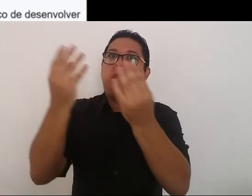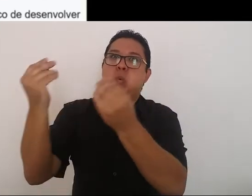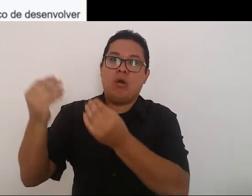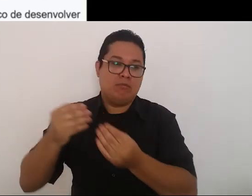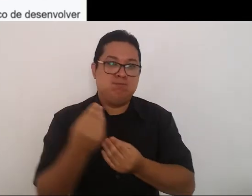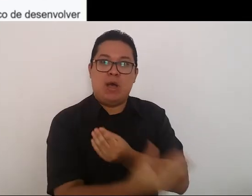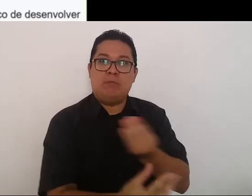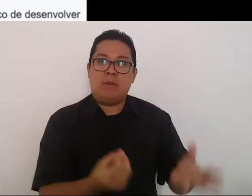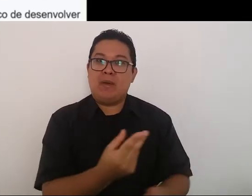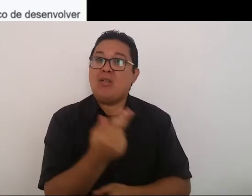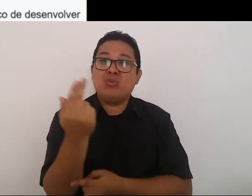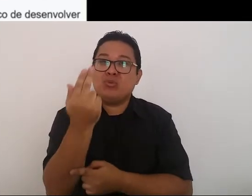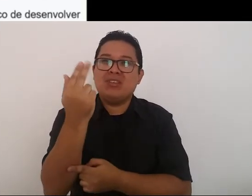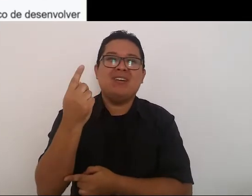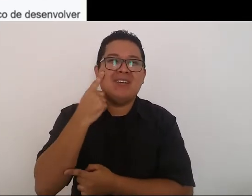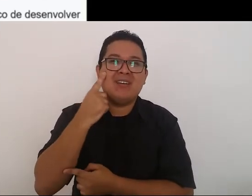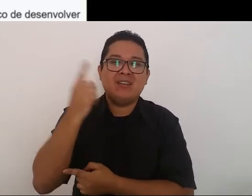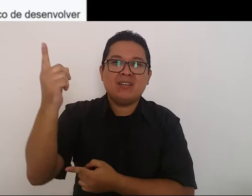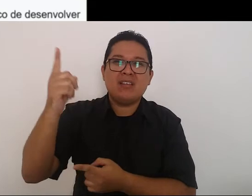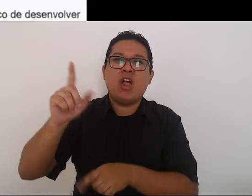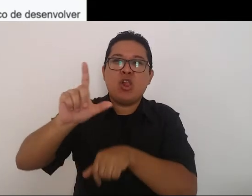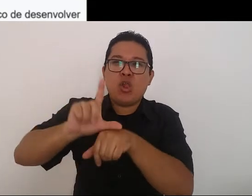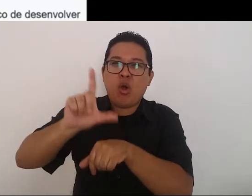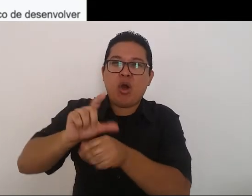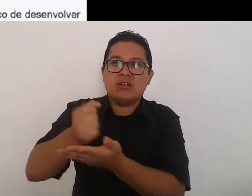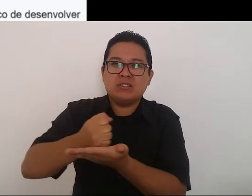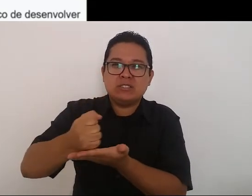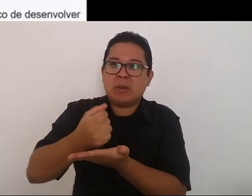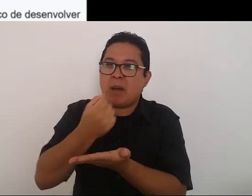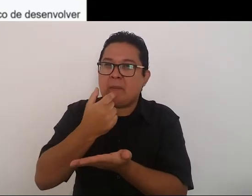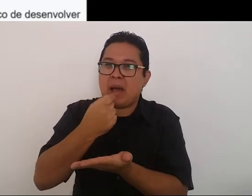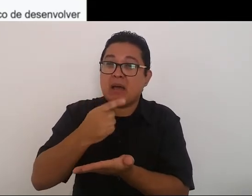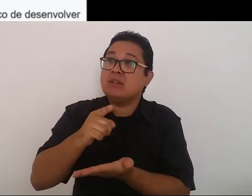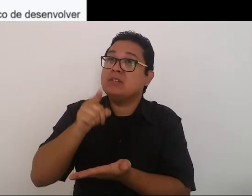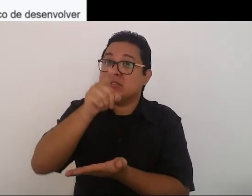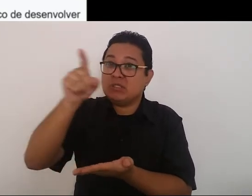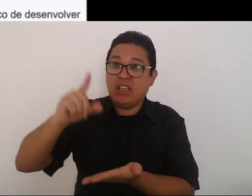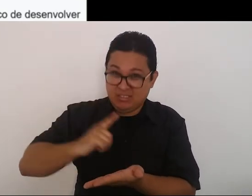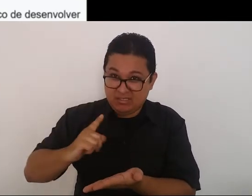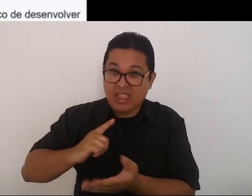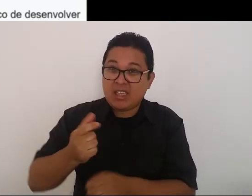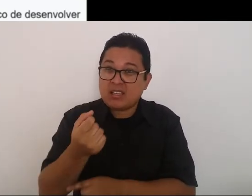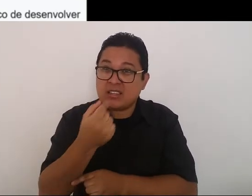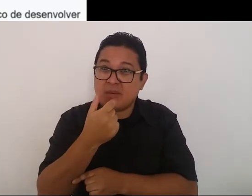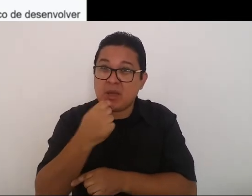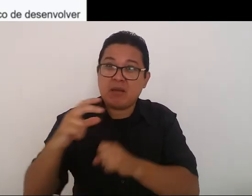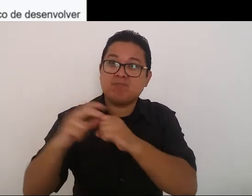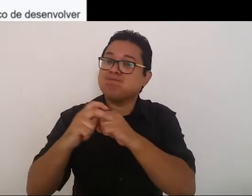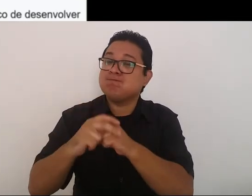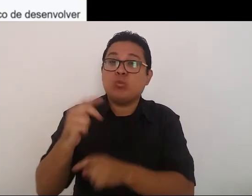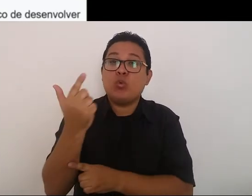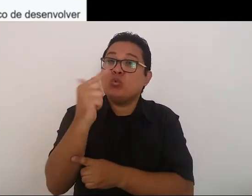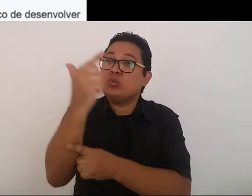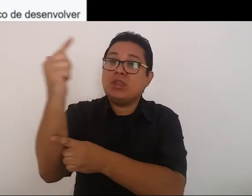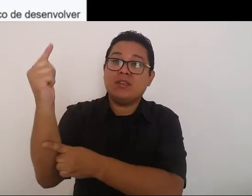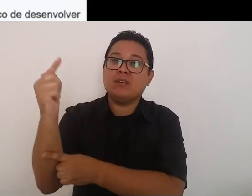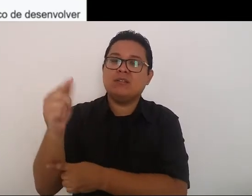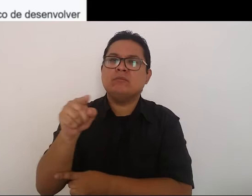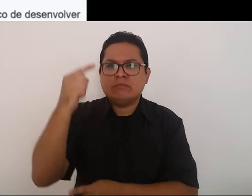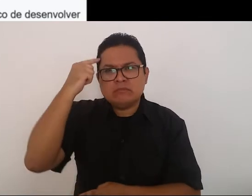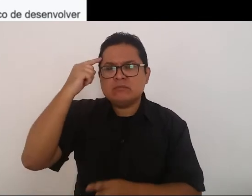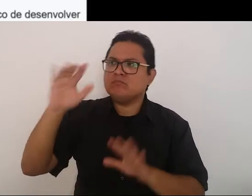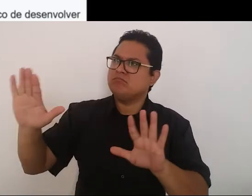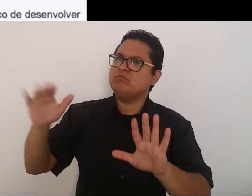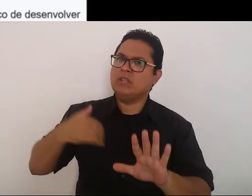compra nenhum medicamento contra vírus na farmácia. Mas eu compro antigripal. Não, você compra